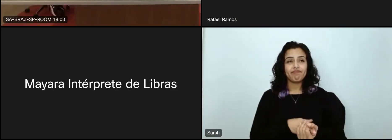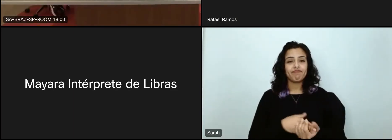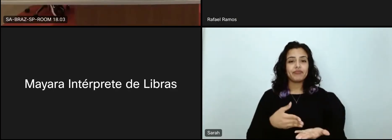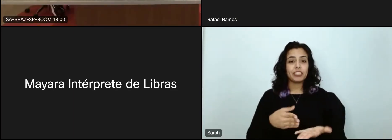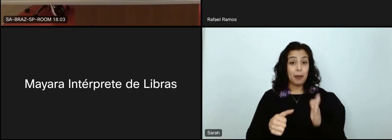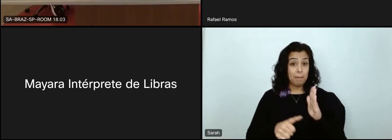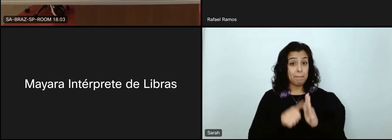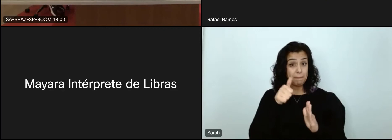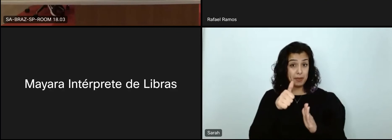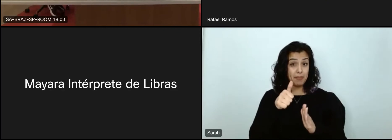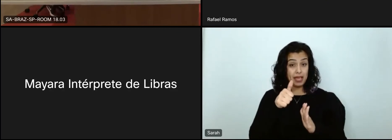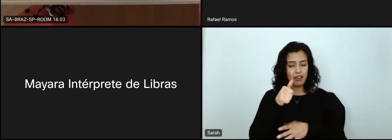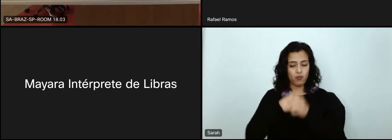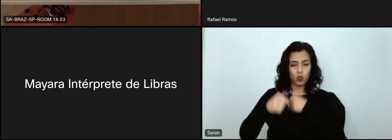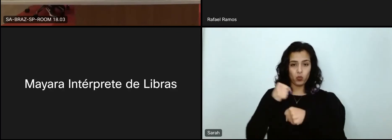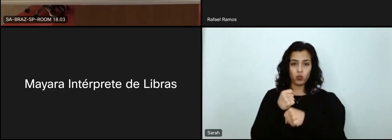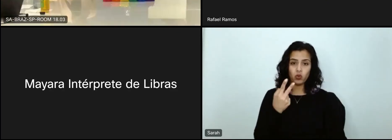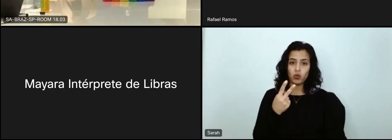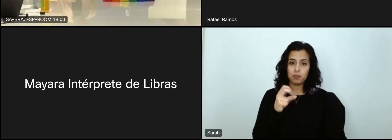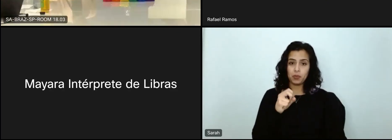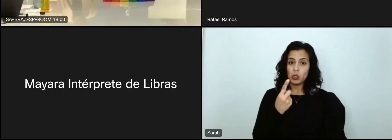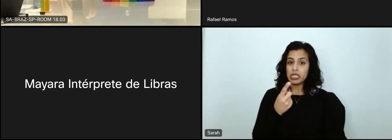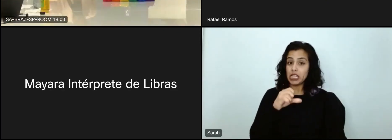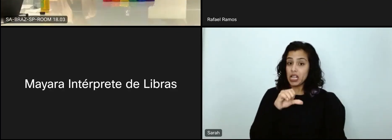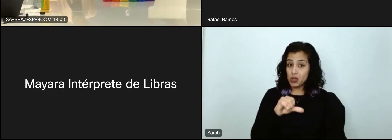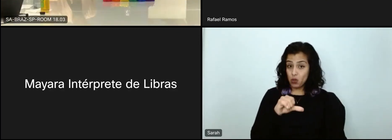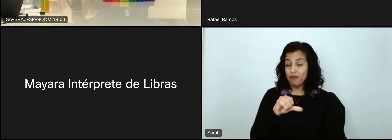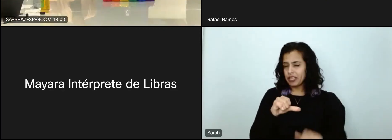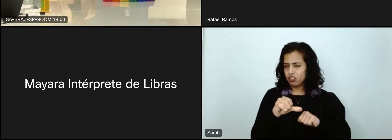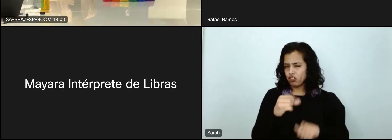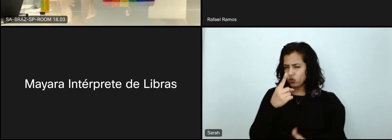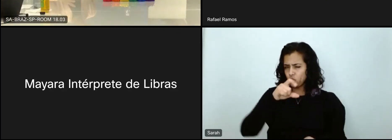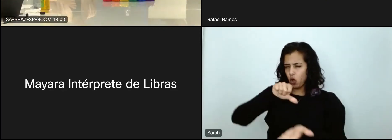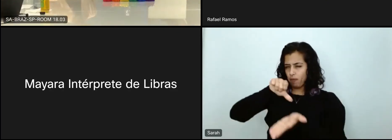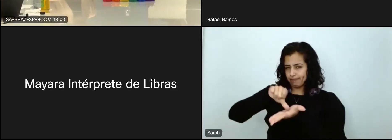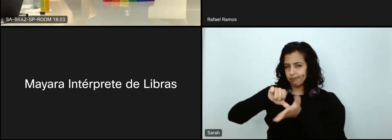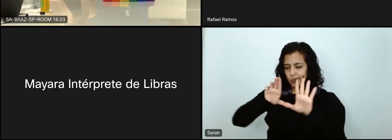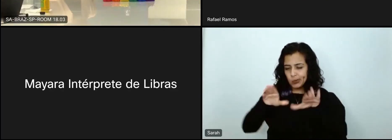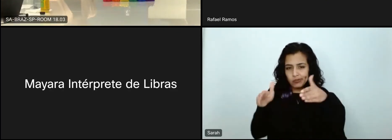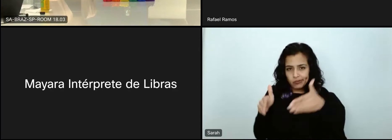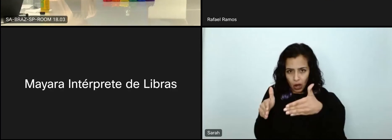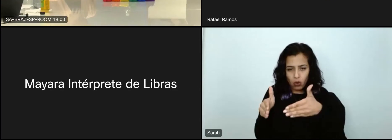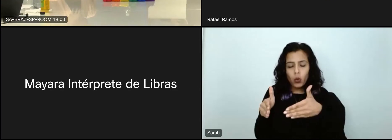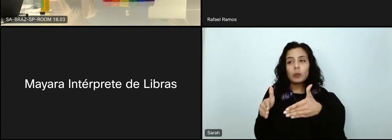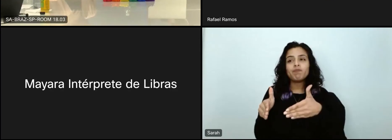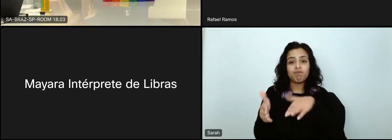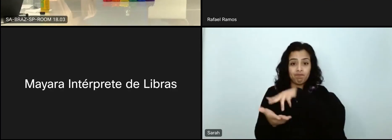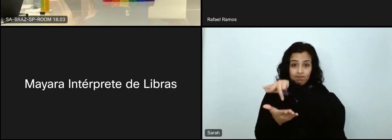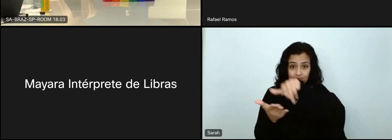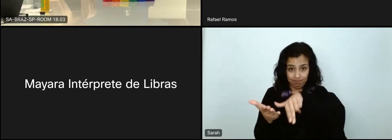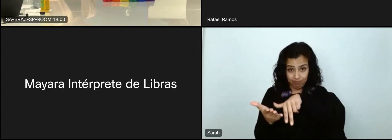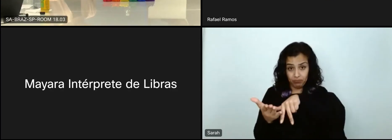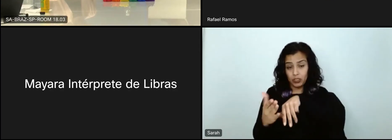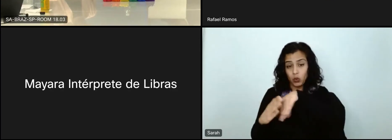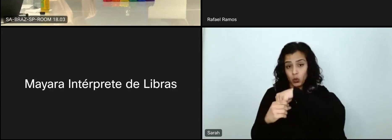em 2019 de descentralizar as ações de diversidade e inclusão. De recursos humanos, então a